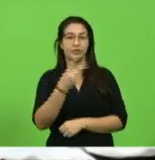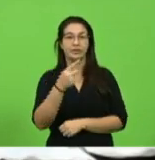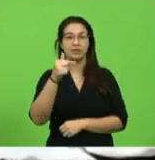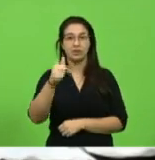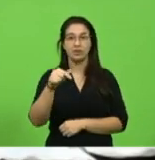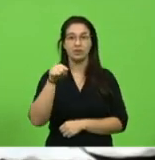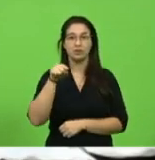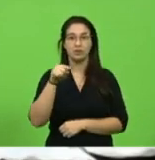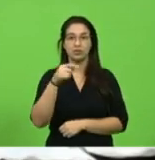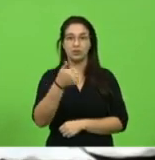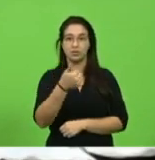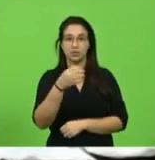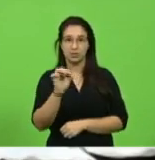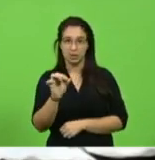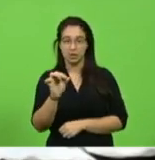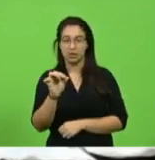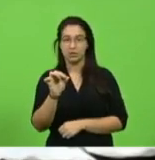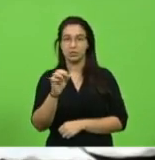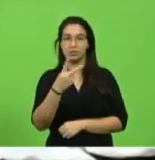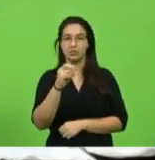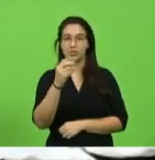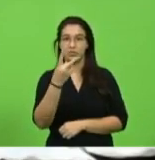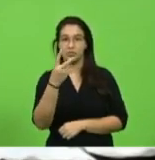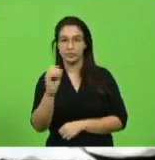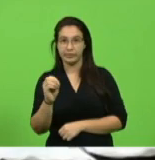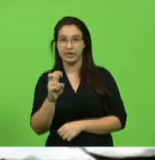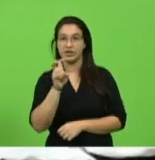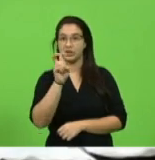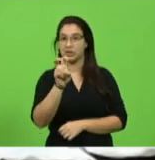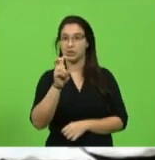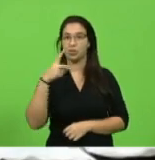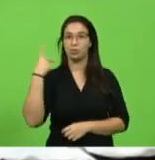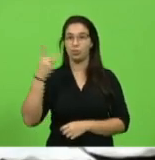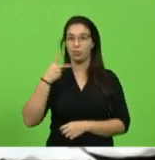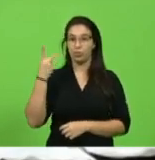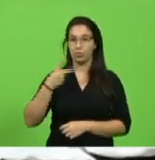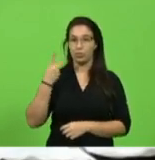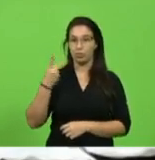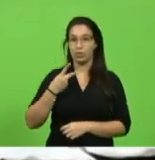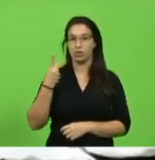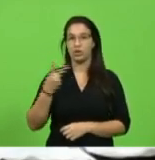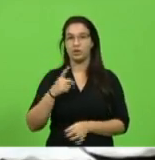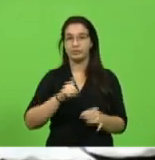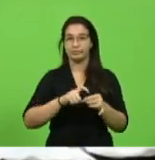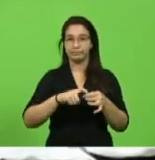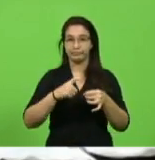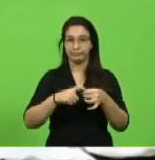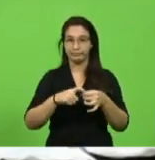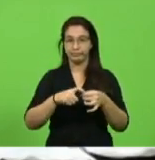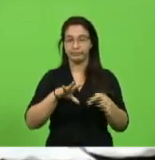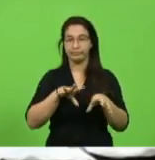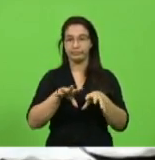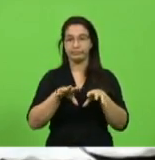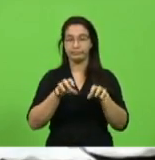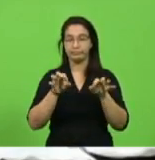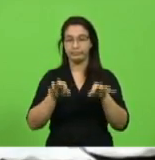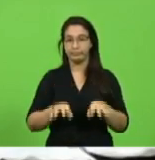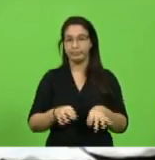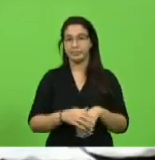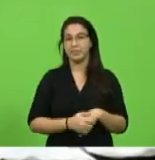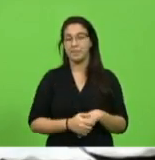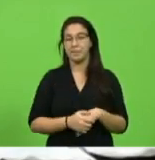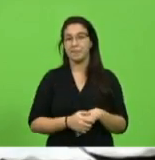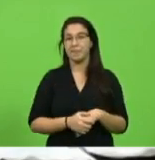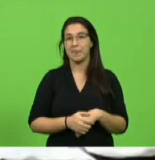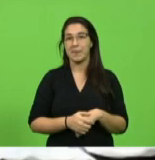27/10/2020, os 5 parlamentares para a formação do Tribunal Especial. A sessão inaugural do Tribunal Especial de